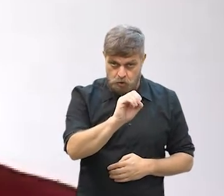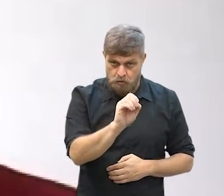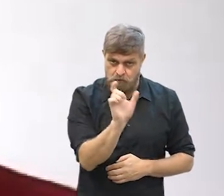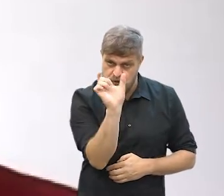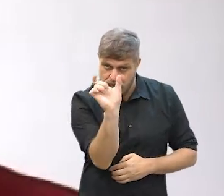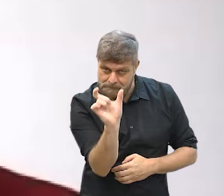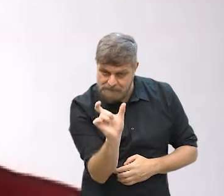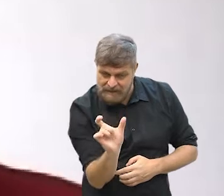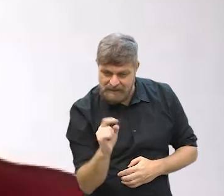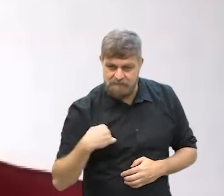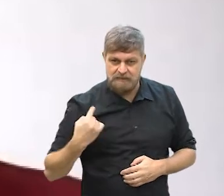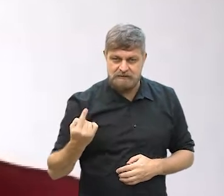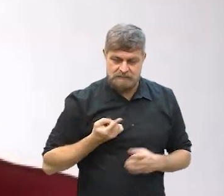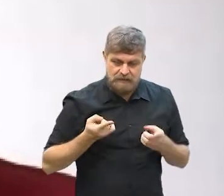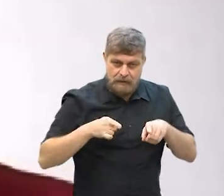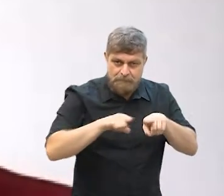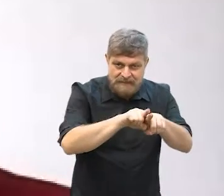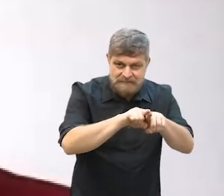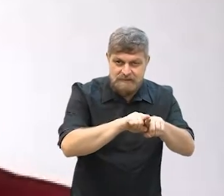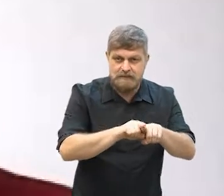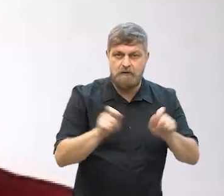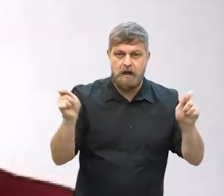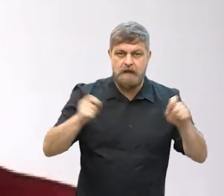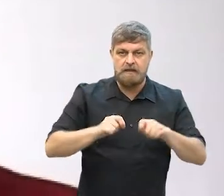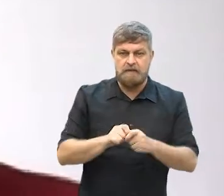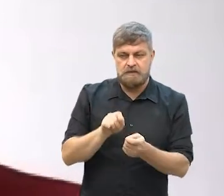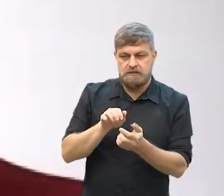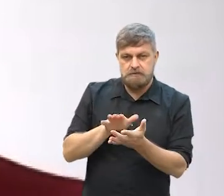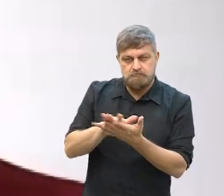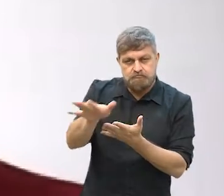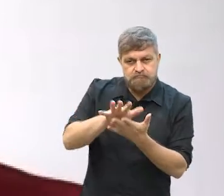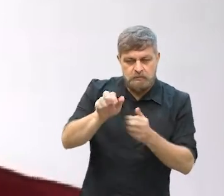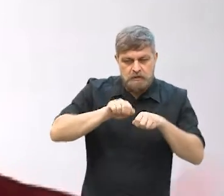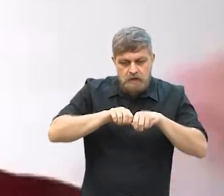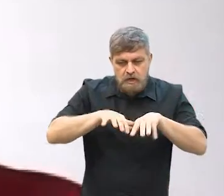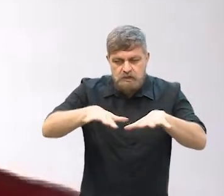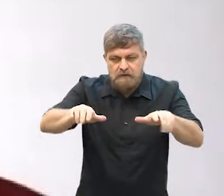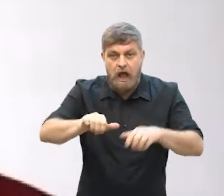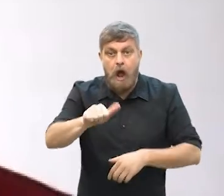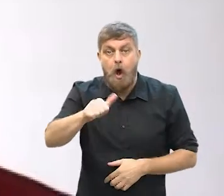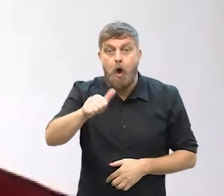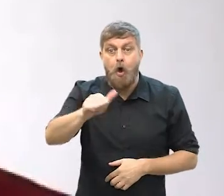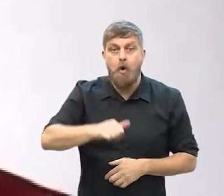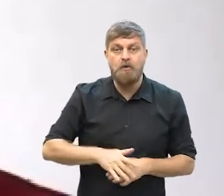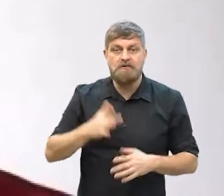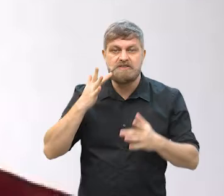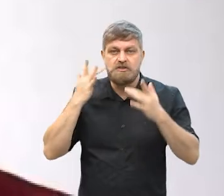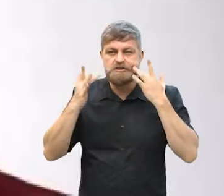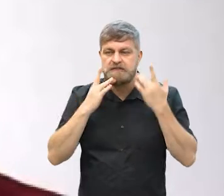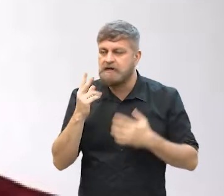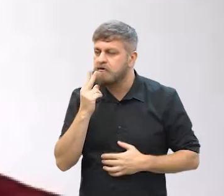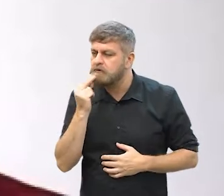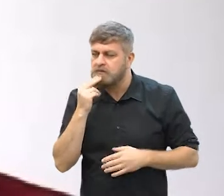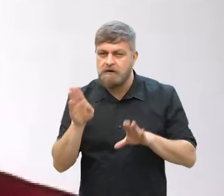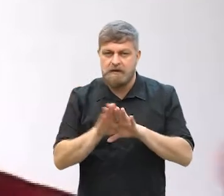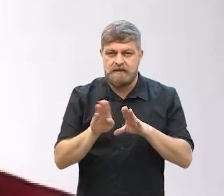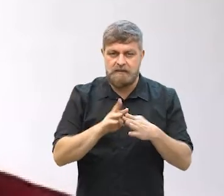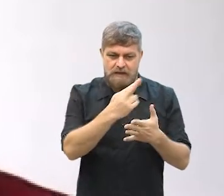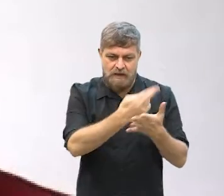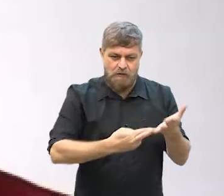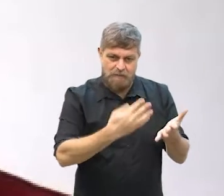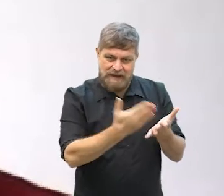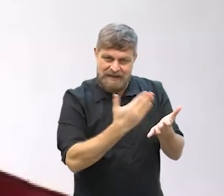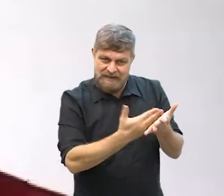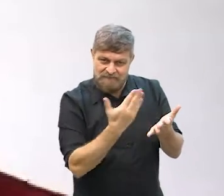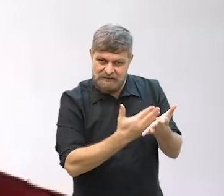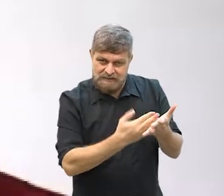a gente consegue divulgar, né, as 11 peças teatrais, mais a revista de teatro, que seria uma coletânea